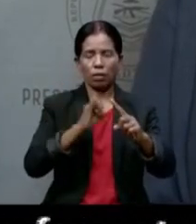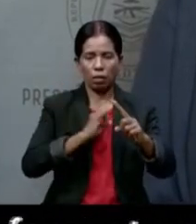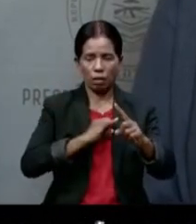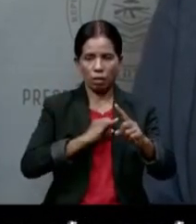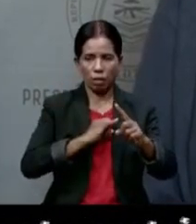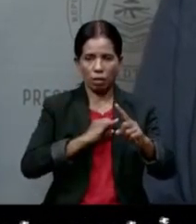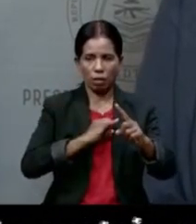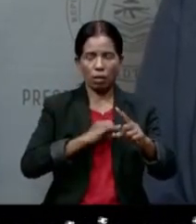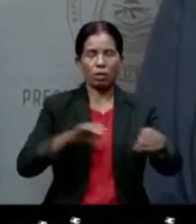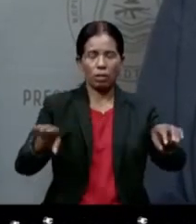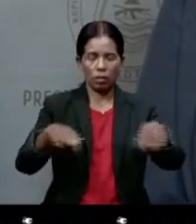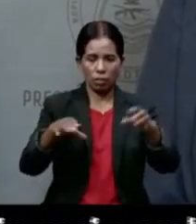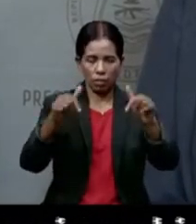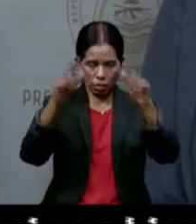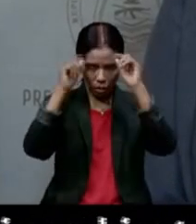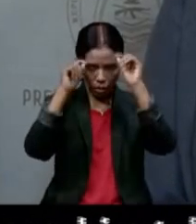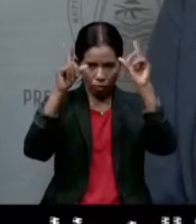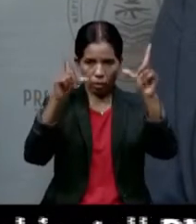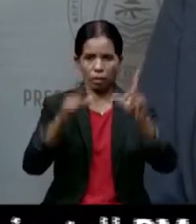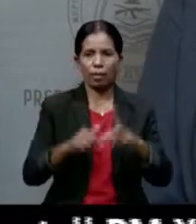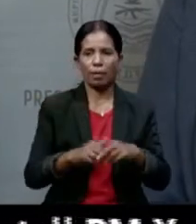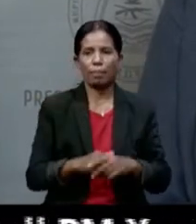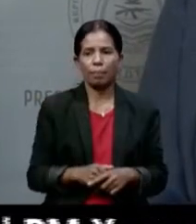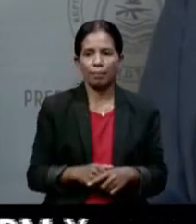ho posto i Timor Leste.